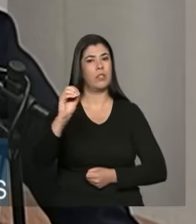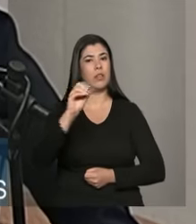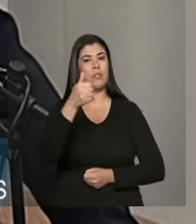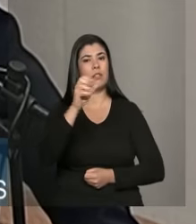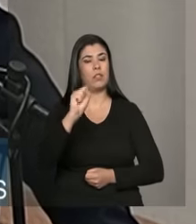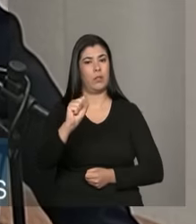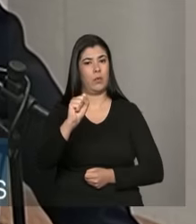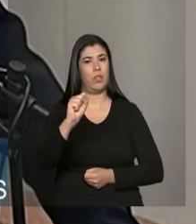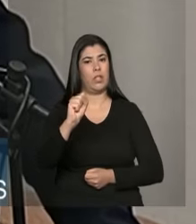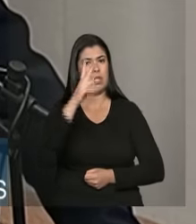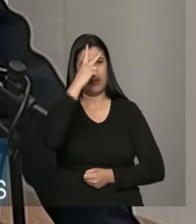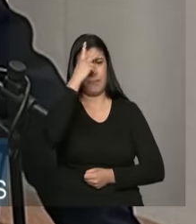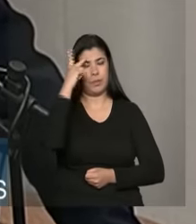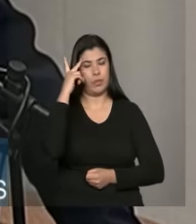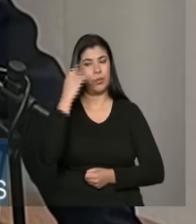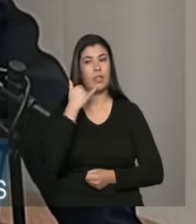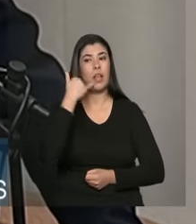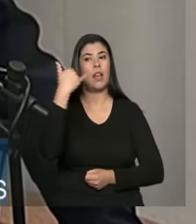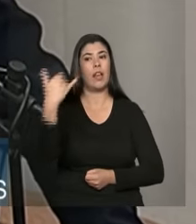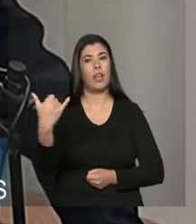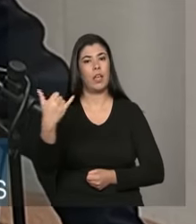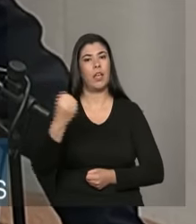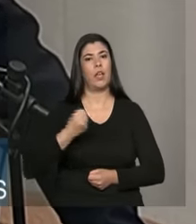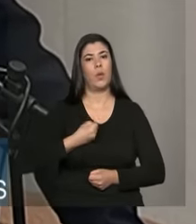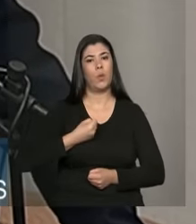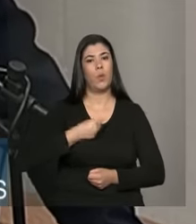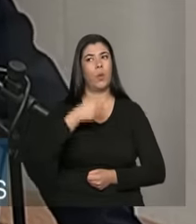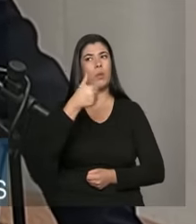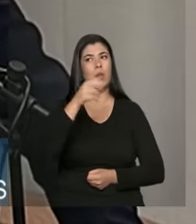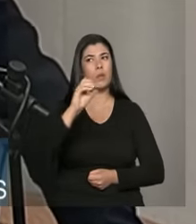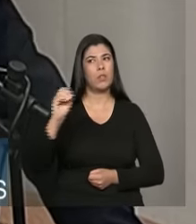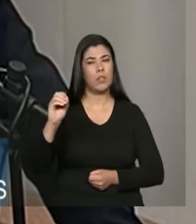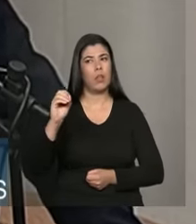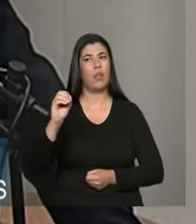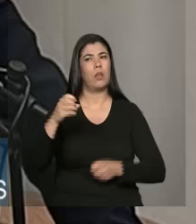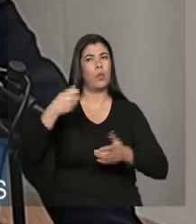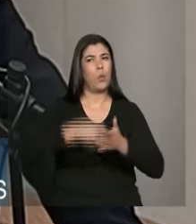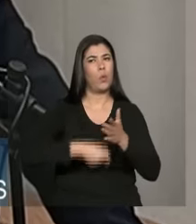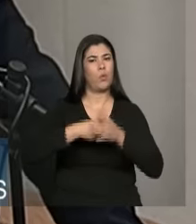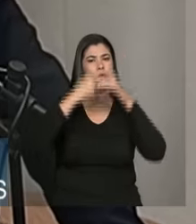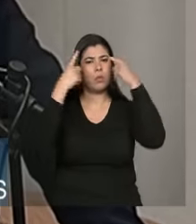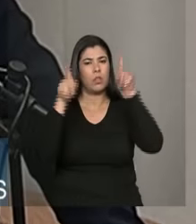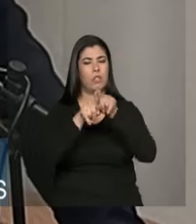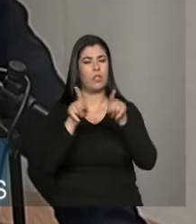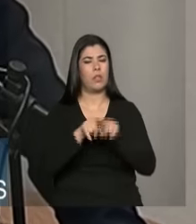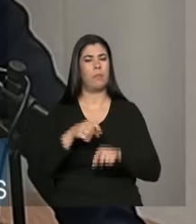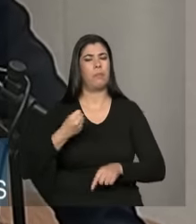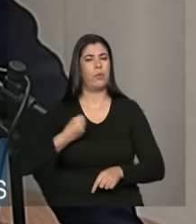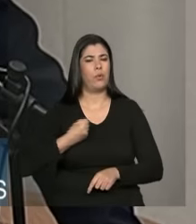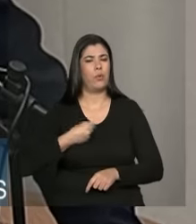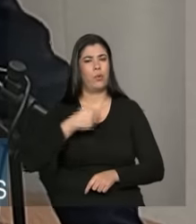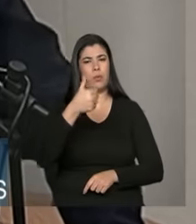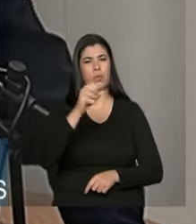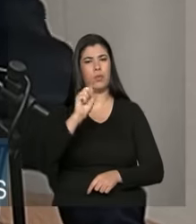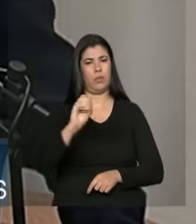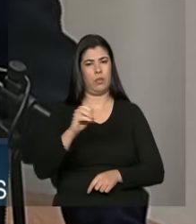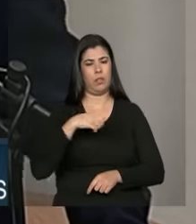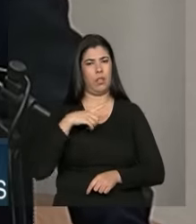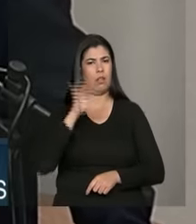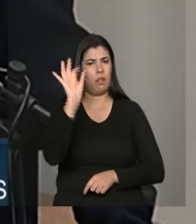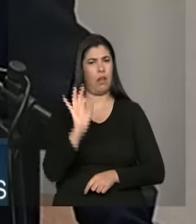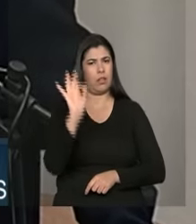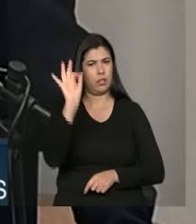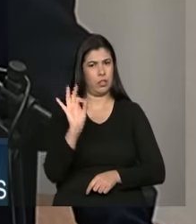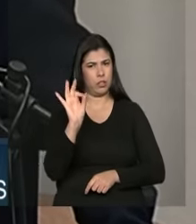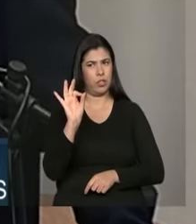ficarem sabendo da existência do disque 100 e do disque 180 com certeza as estatísticas aumentarão não necessariamente